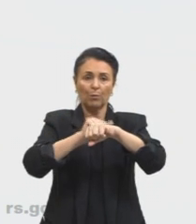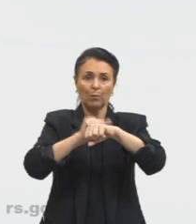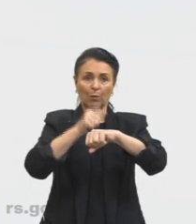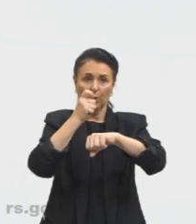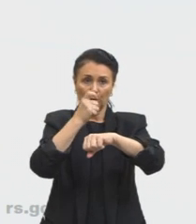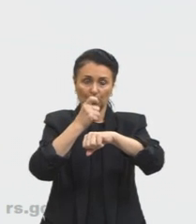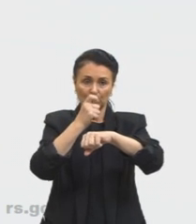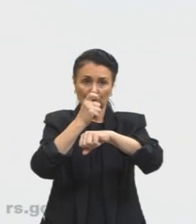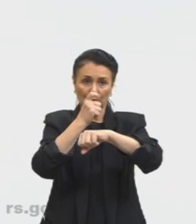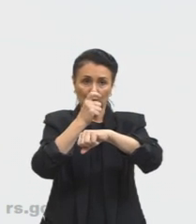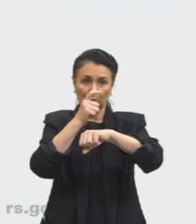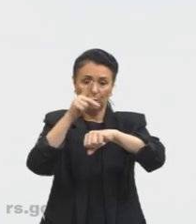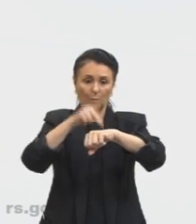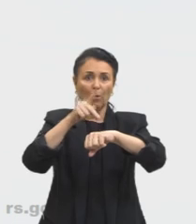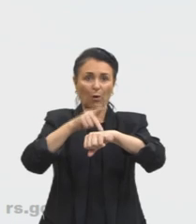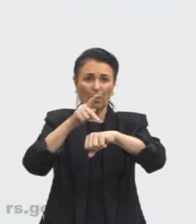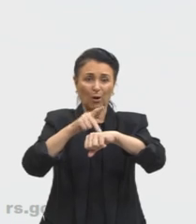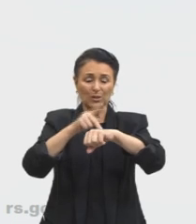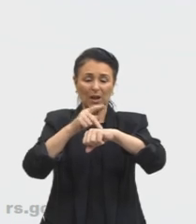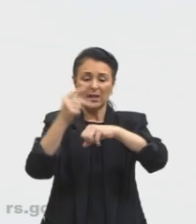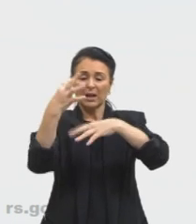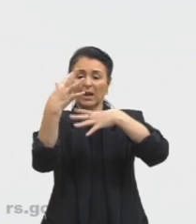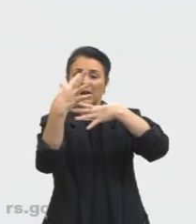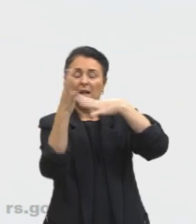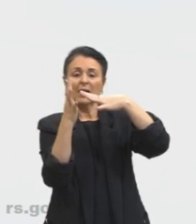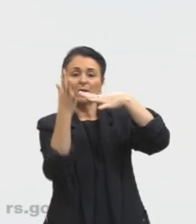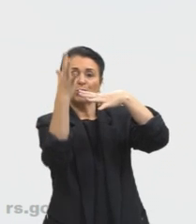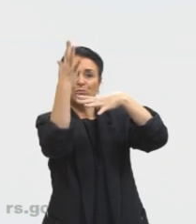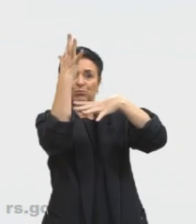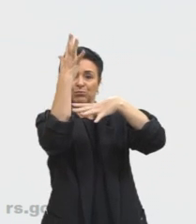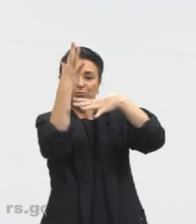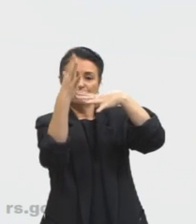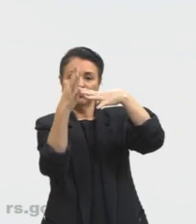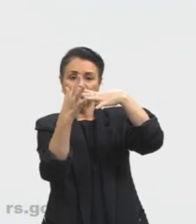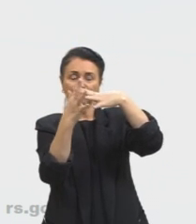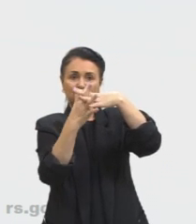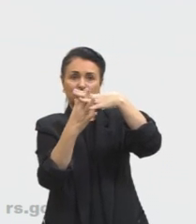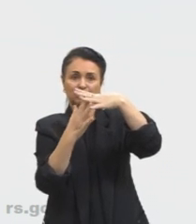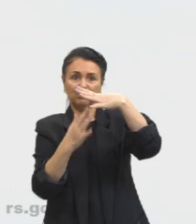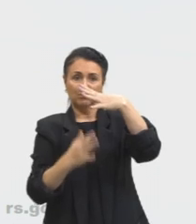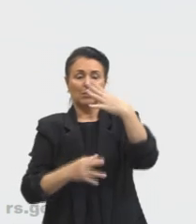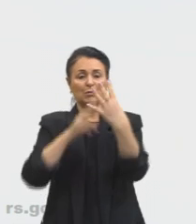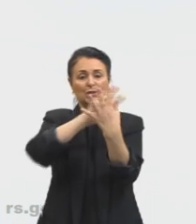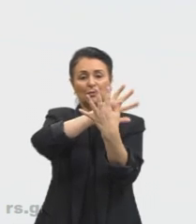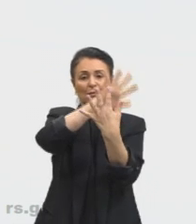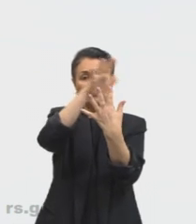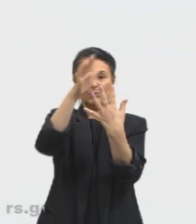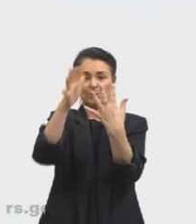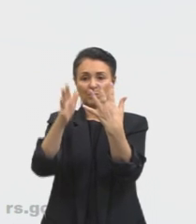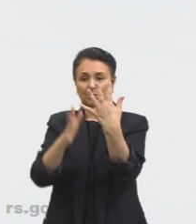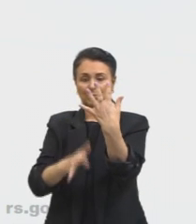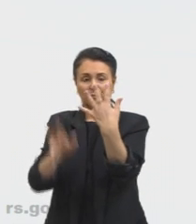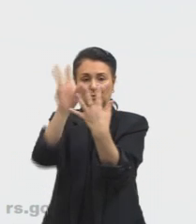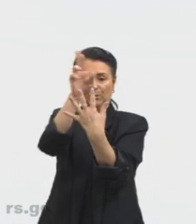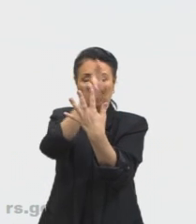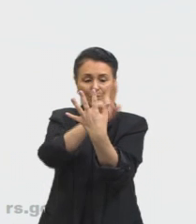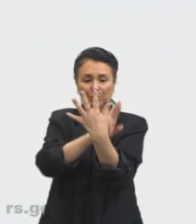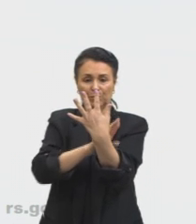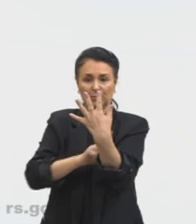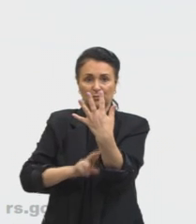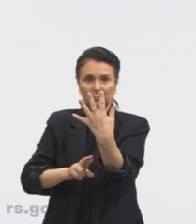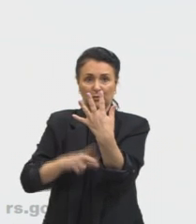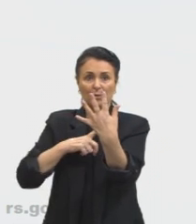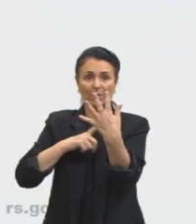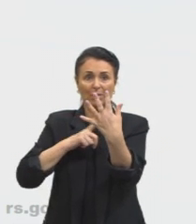que a água vai ficar entre esses poros E aí a gente vai colocar essa água aí reservatório